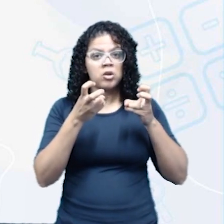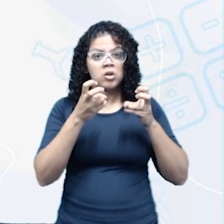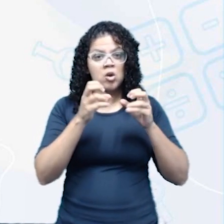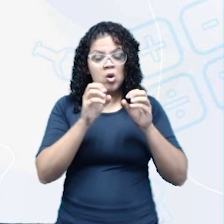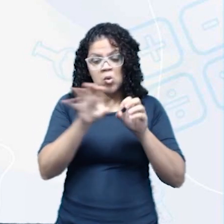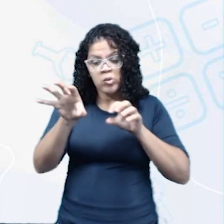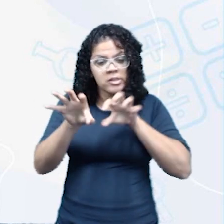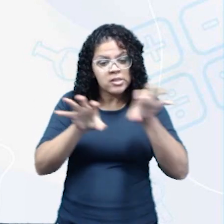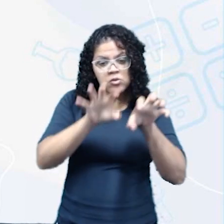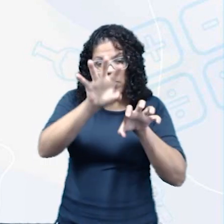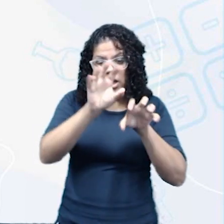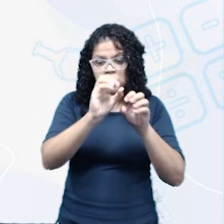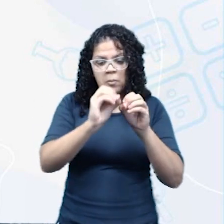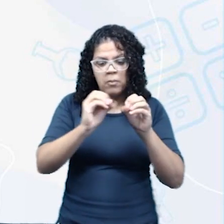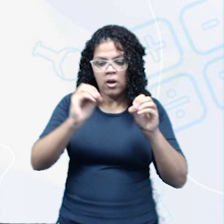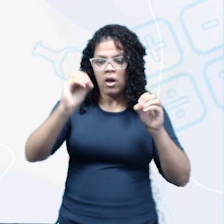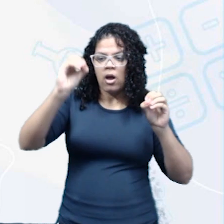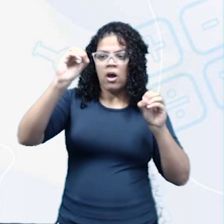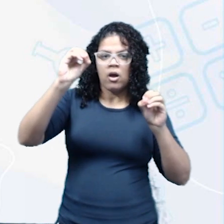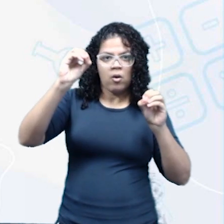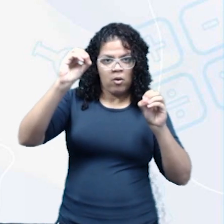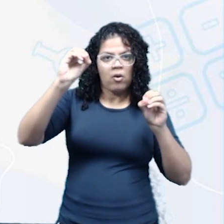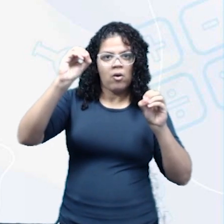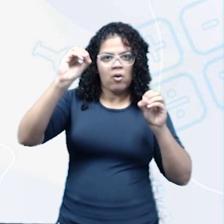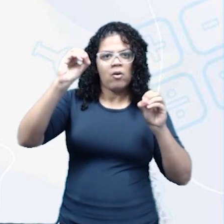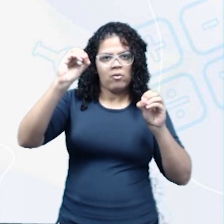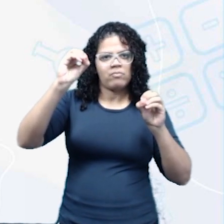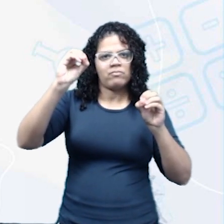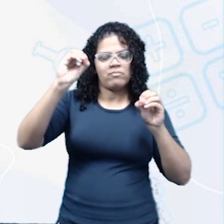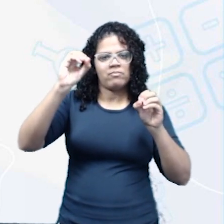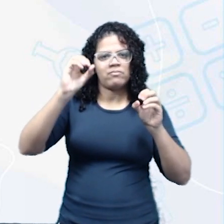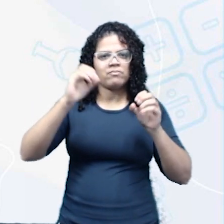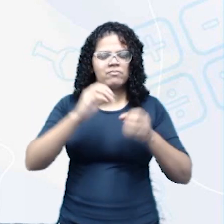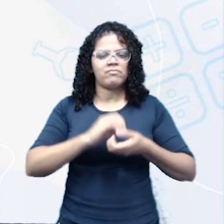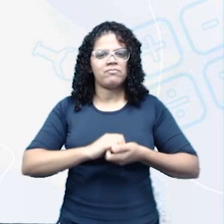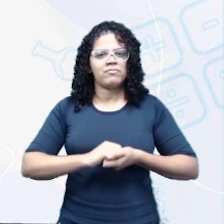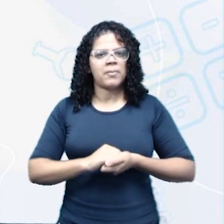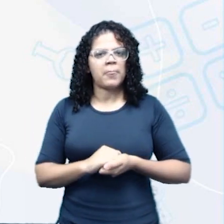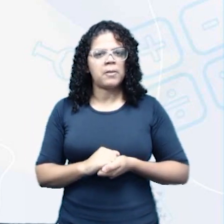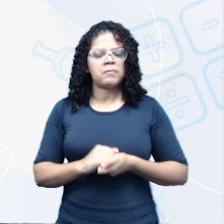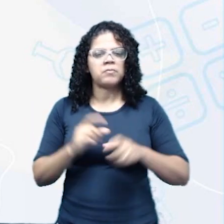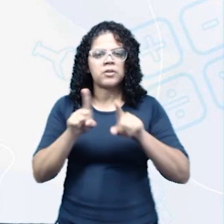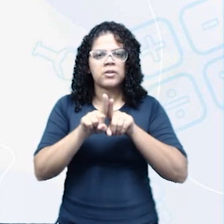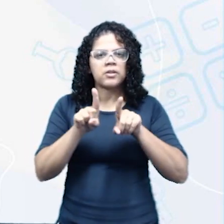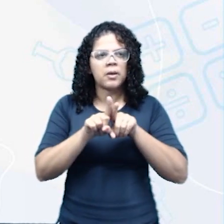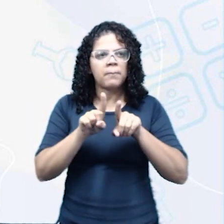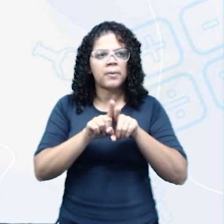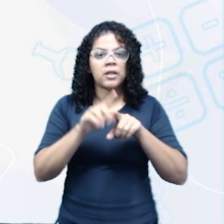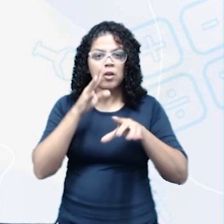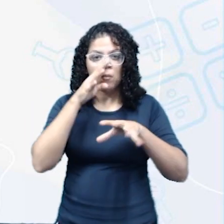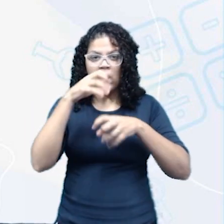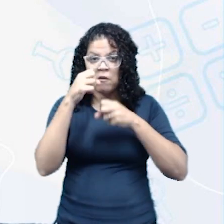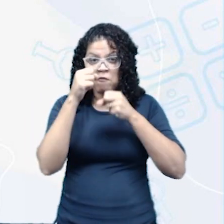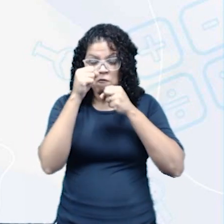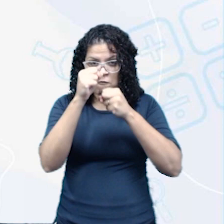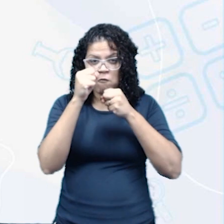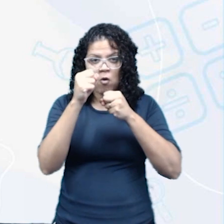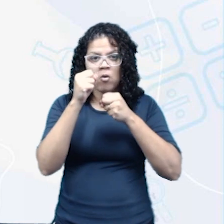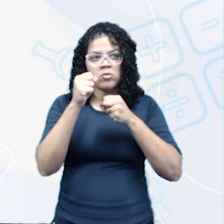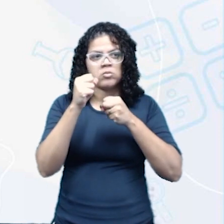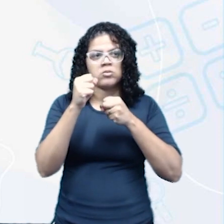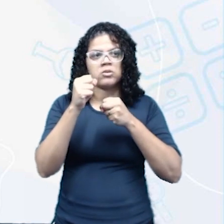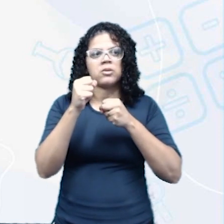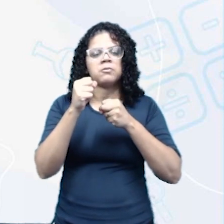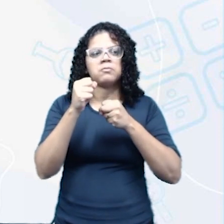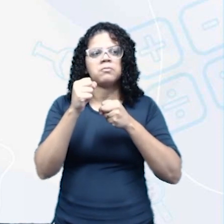do que aquele espaço no estado sólido. E tem uma força resultante aí. O que seria essa força resultante?